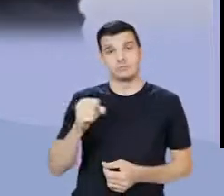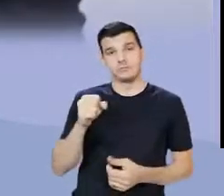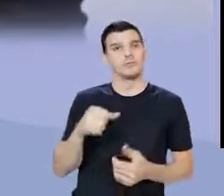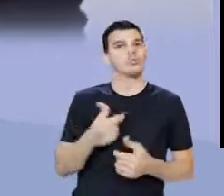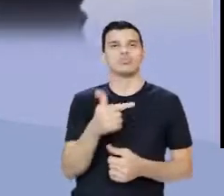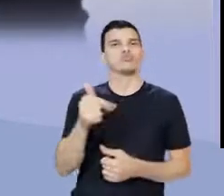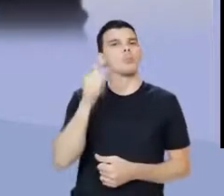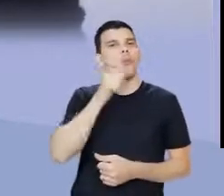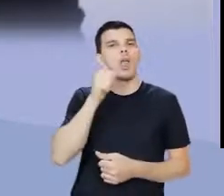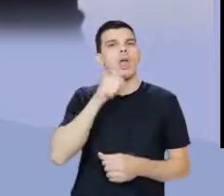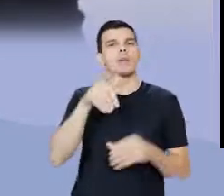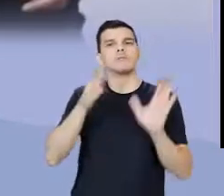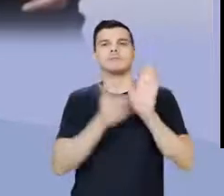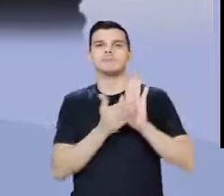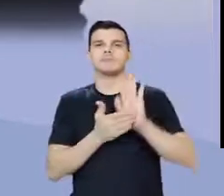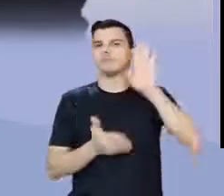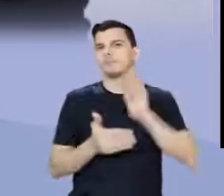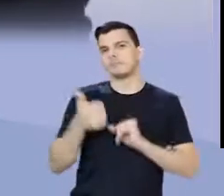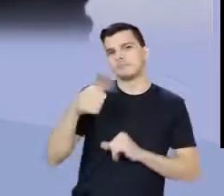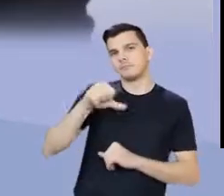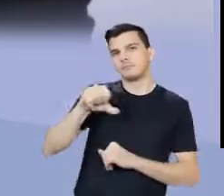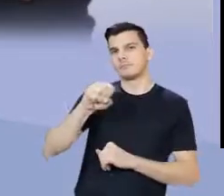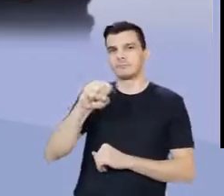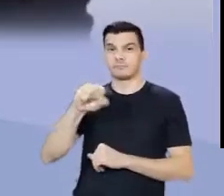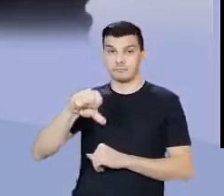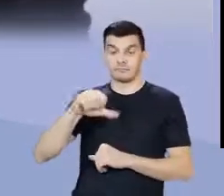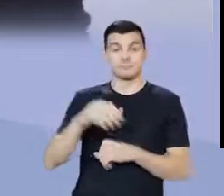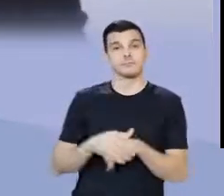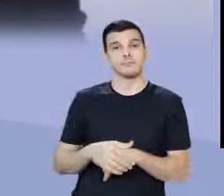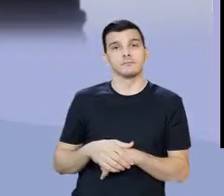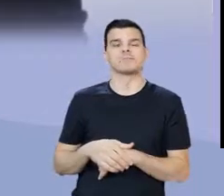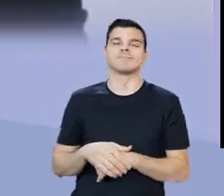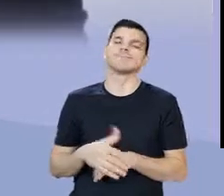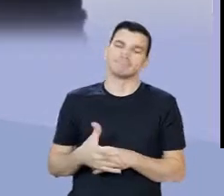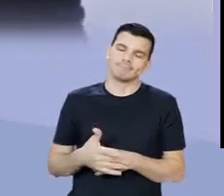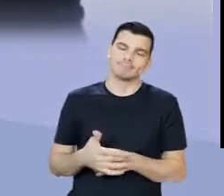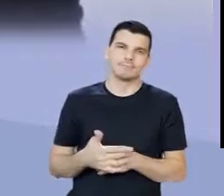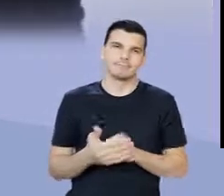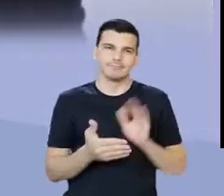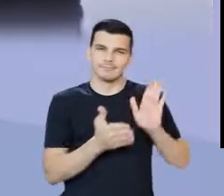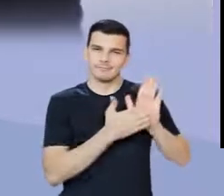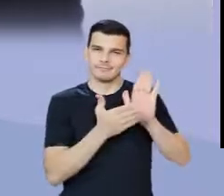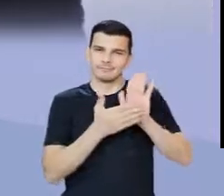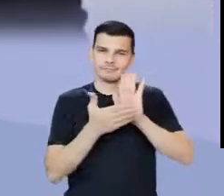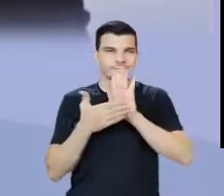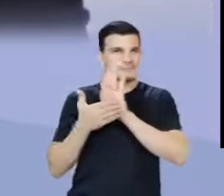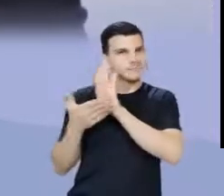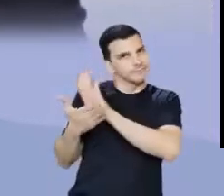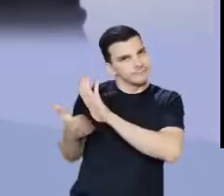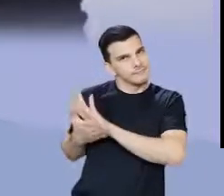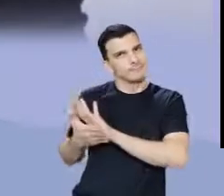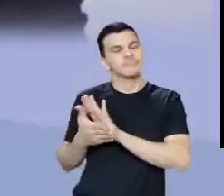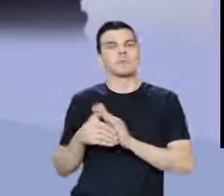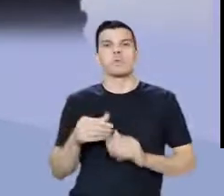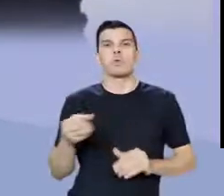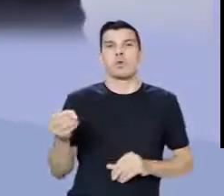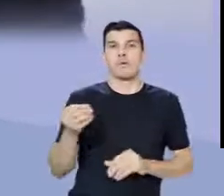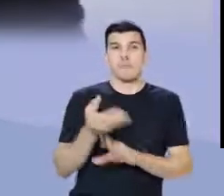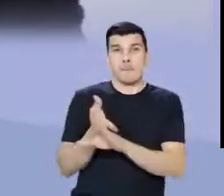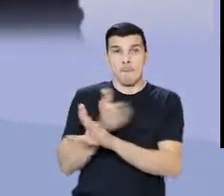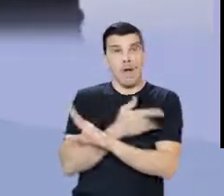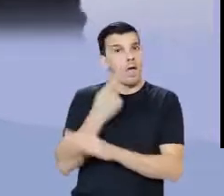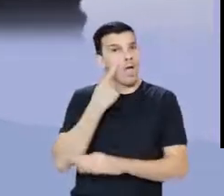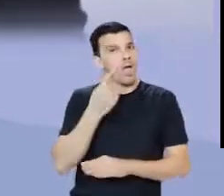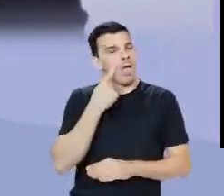homens. Isso, não tínhamos mulher disputando lá em 89. E é claro que as caras antigas, entre aspas